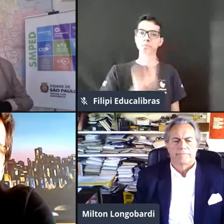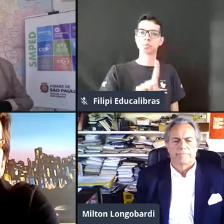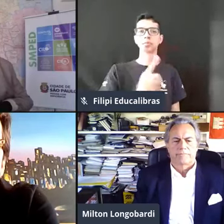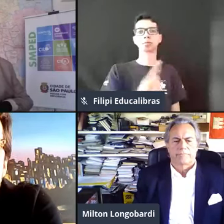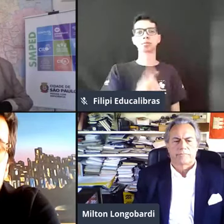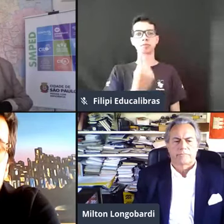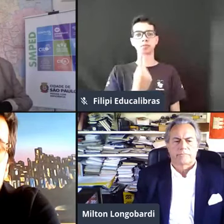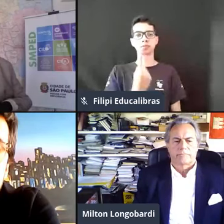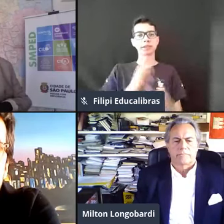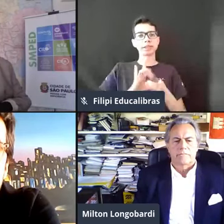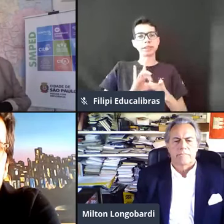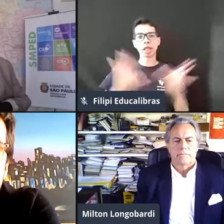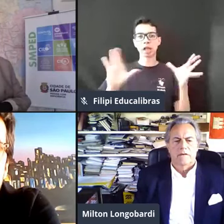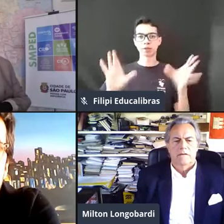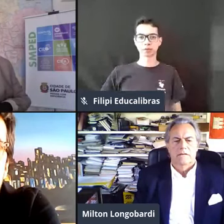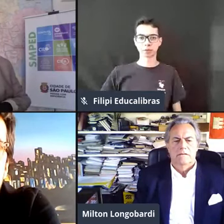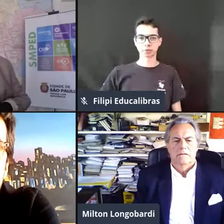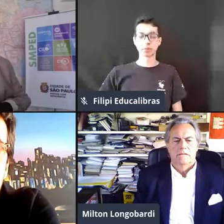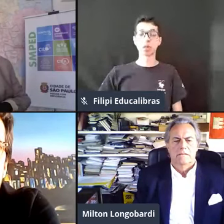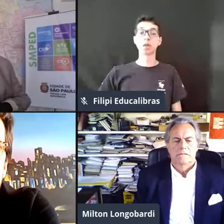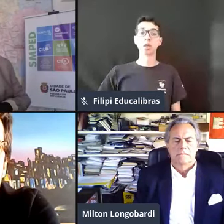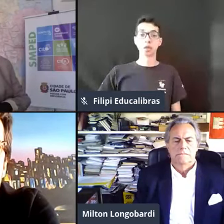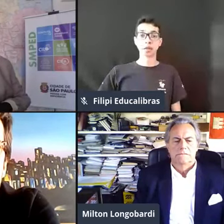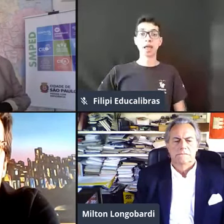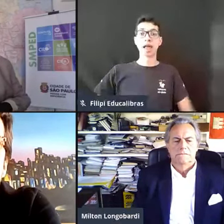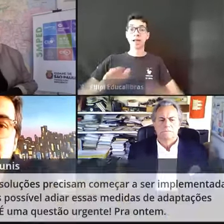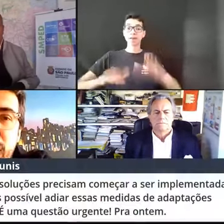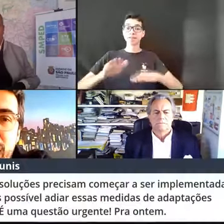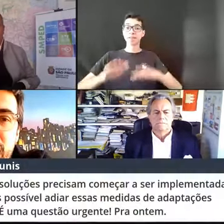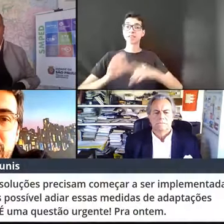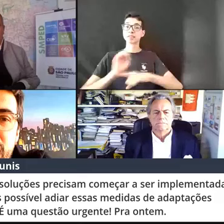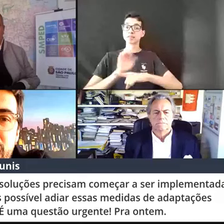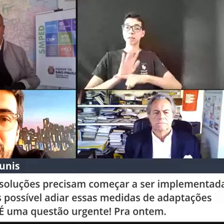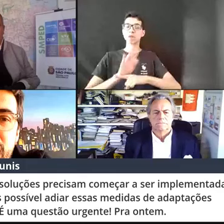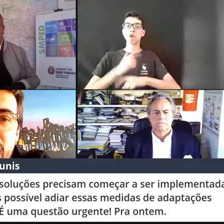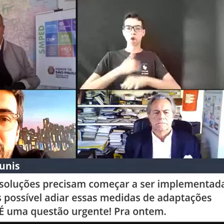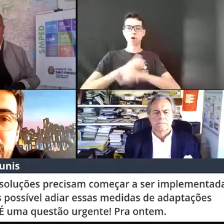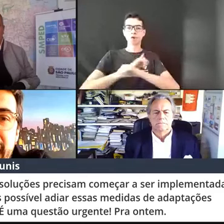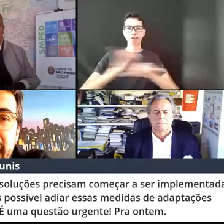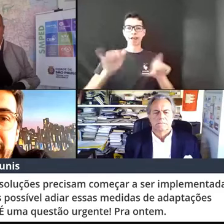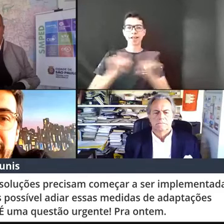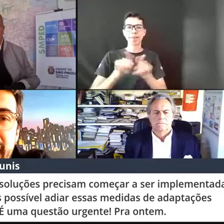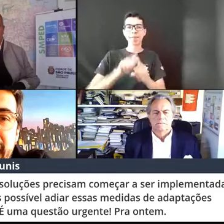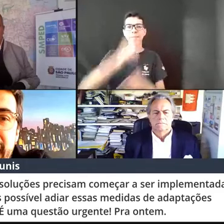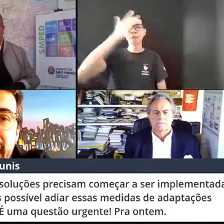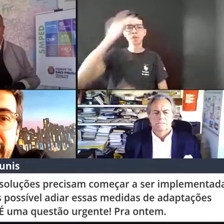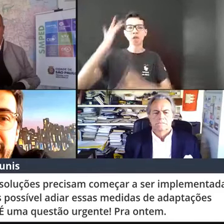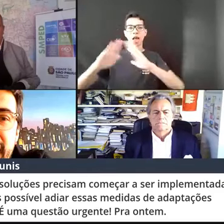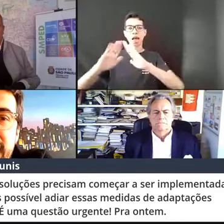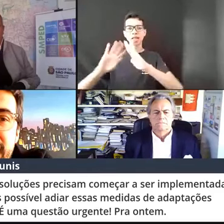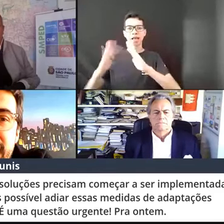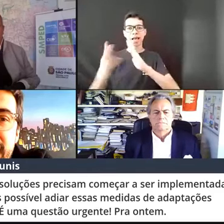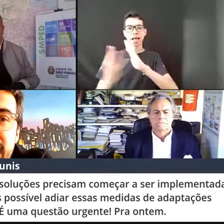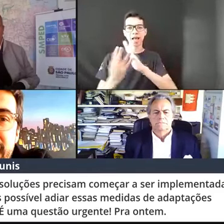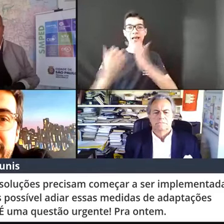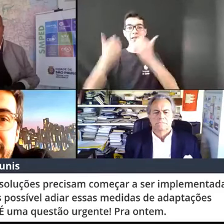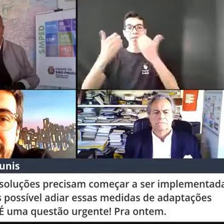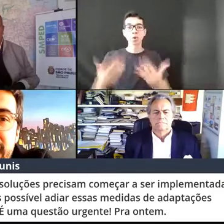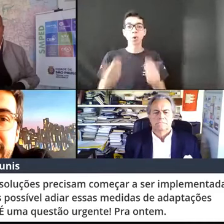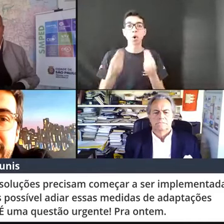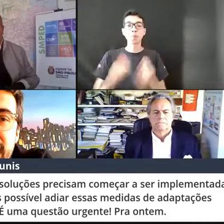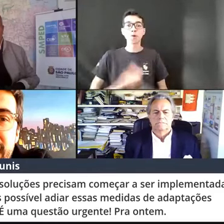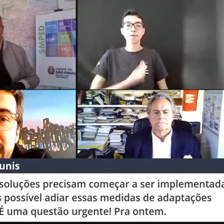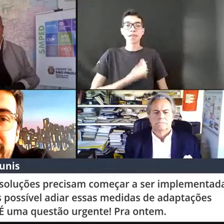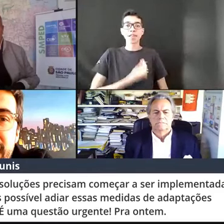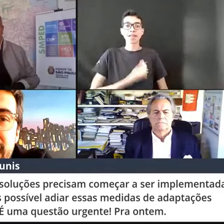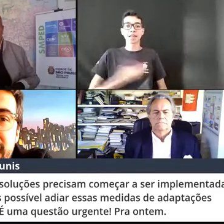falar tão bem que o pessoal que está em quarentena entende um pouco como é viver com cadeira de rodas, né? Porque a